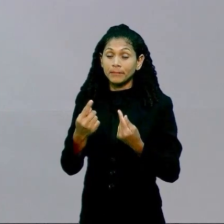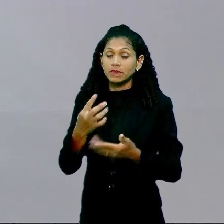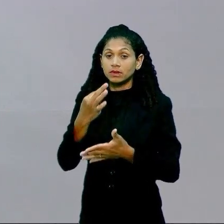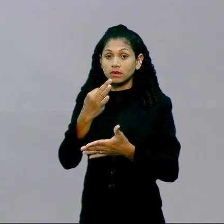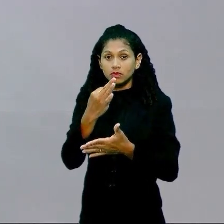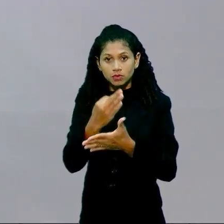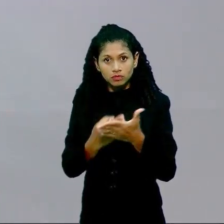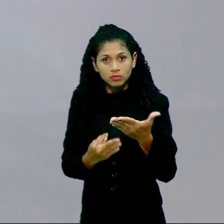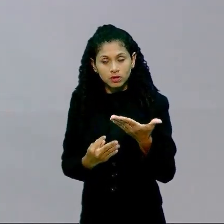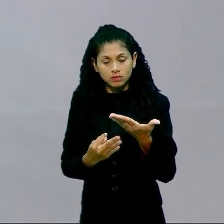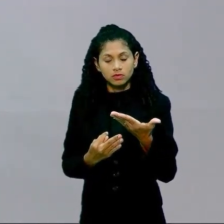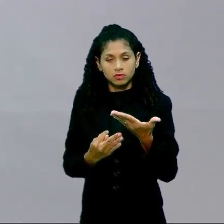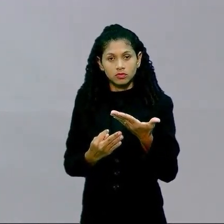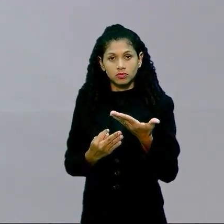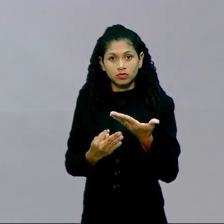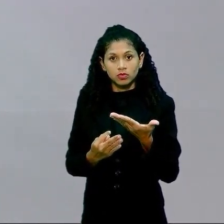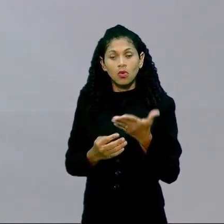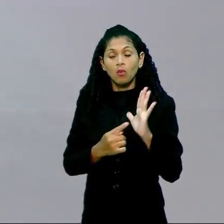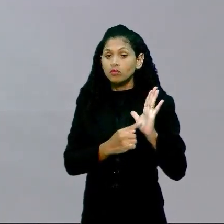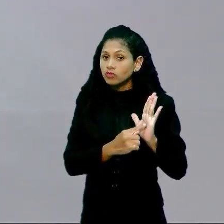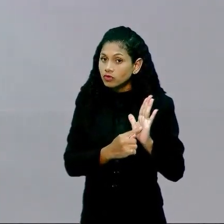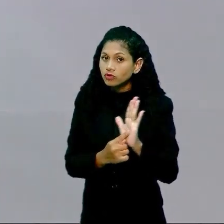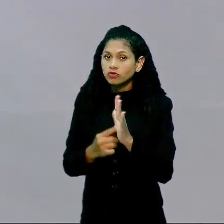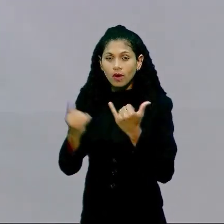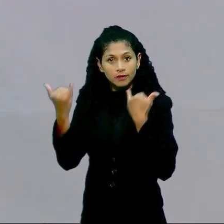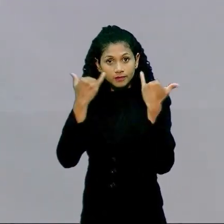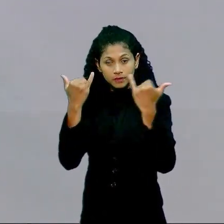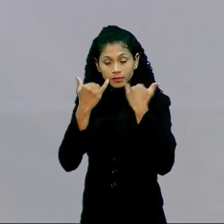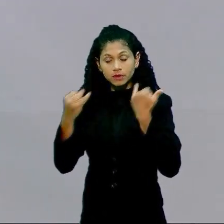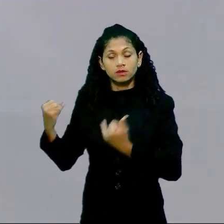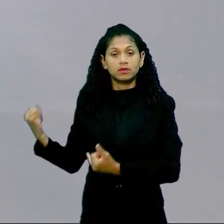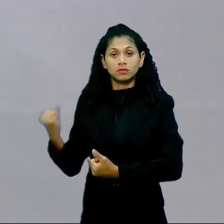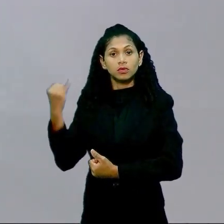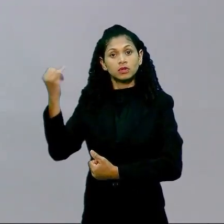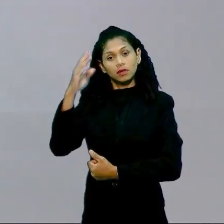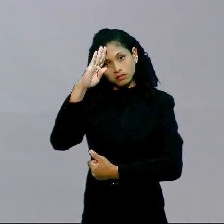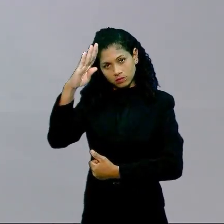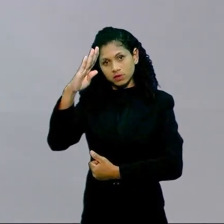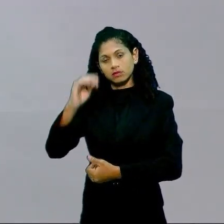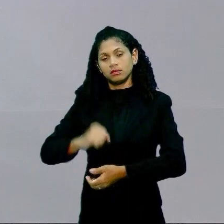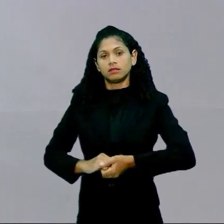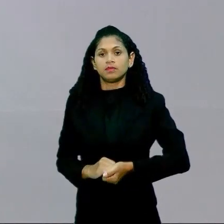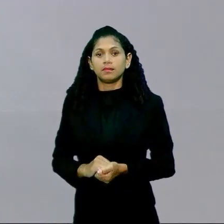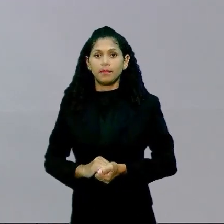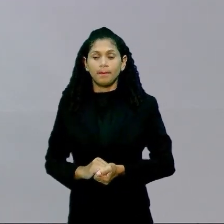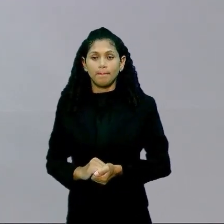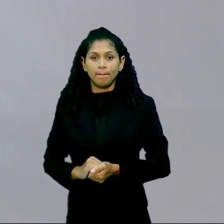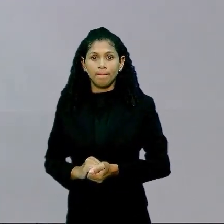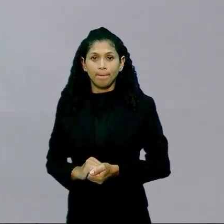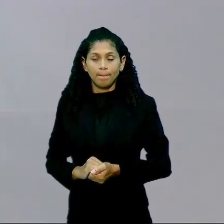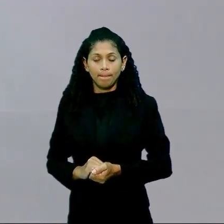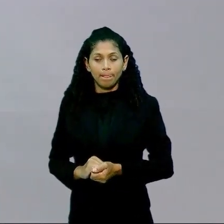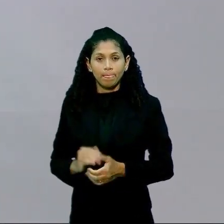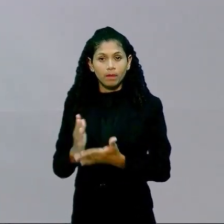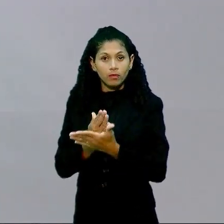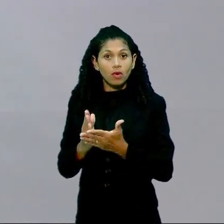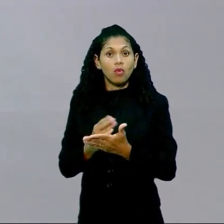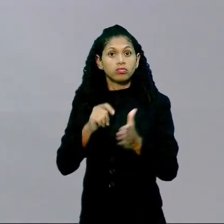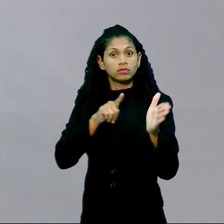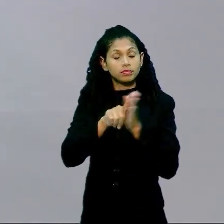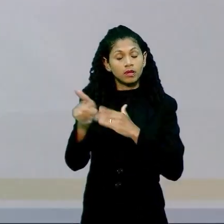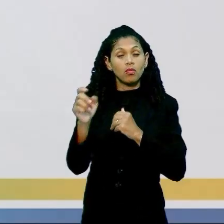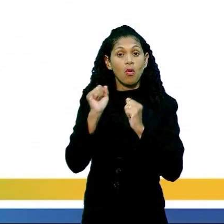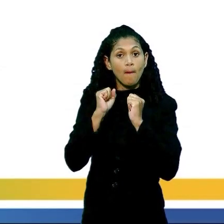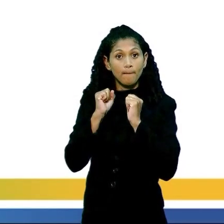aquela informação. Algumas palavras, elas podem ser utilizadas como, tipo, dificultador. Vamos até